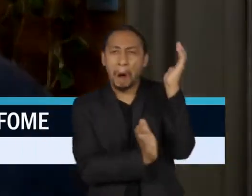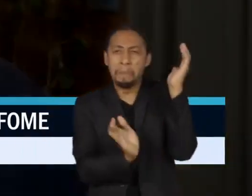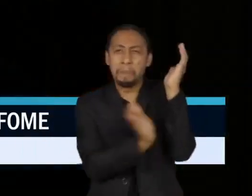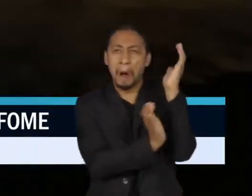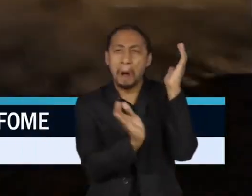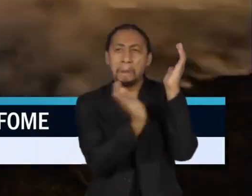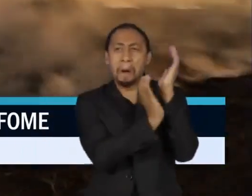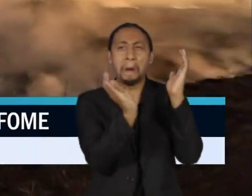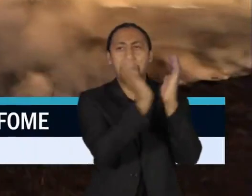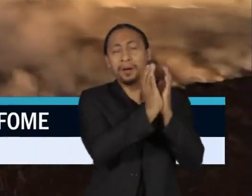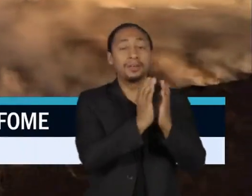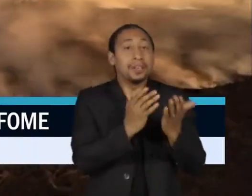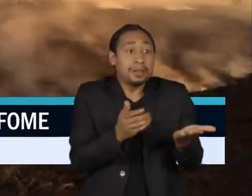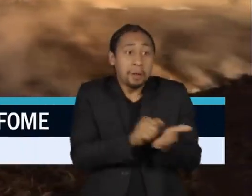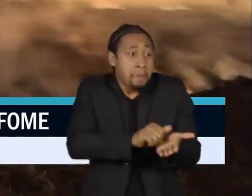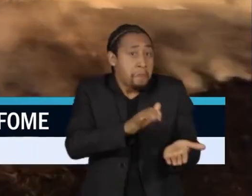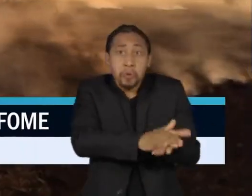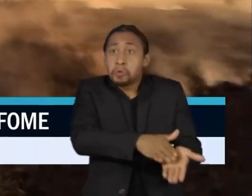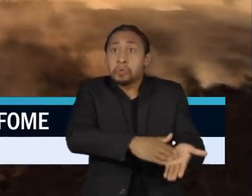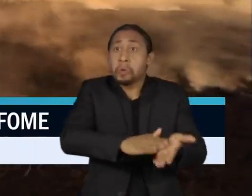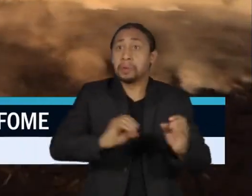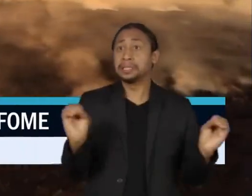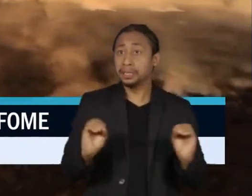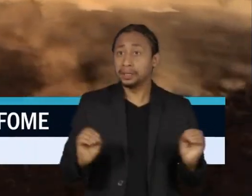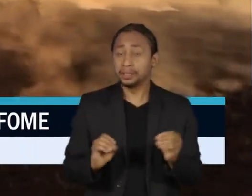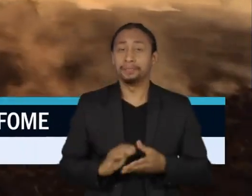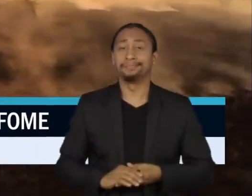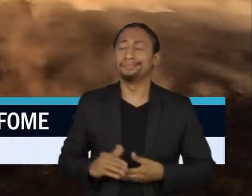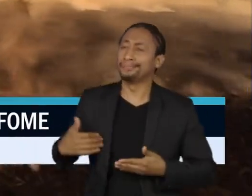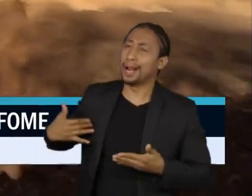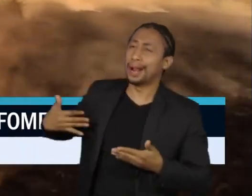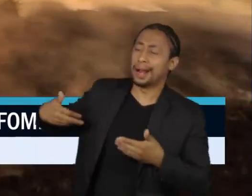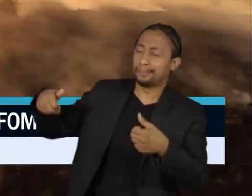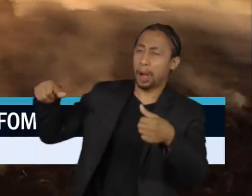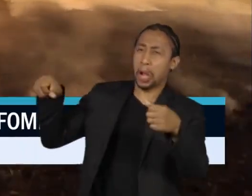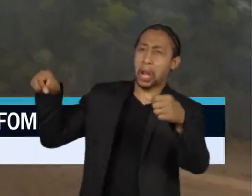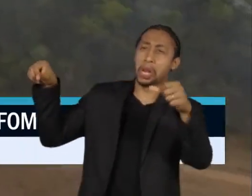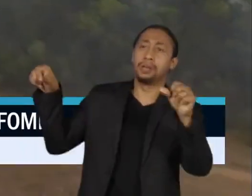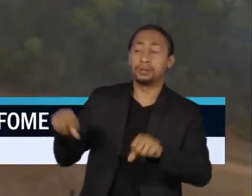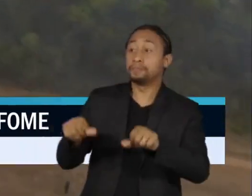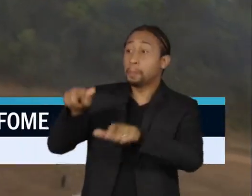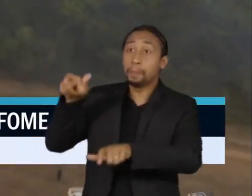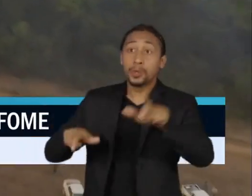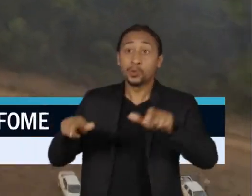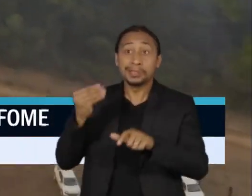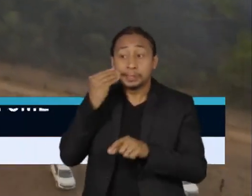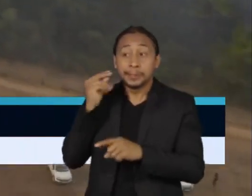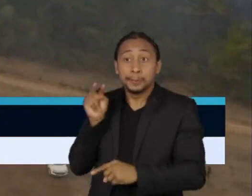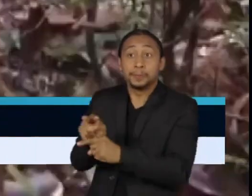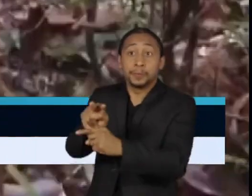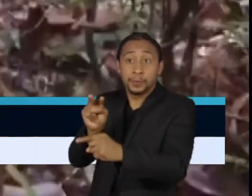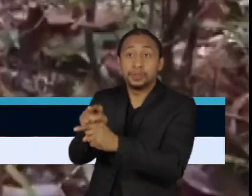era cobrada. As violações se agravaram até atingir quem tentava proteger a floresta.